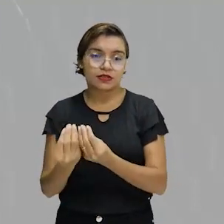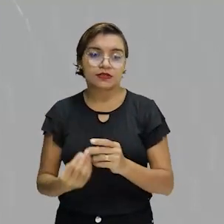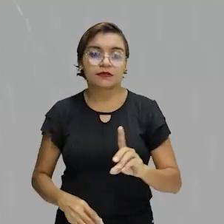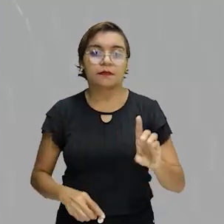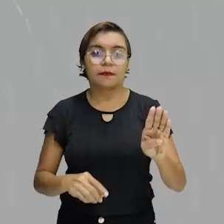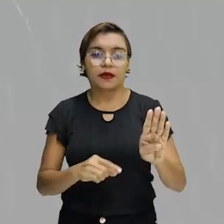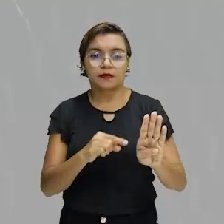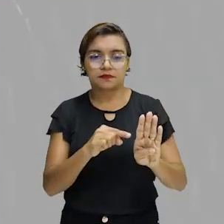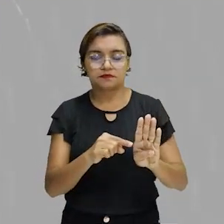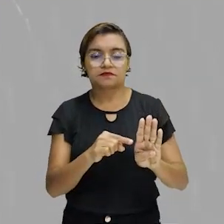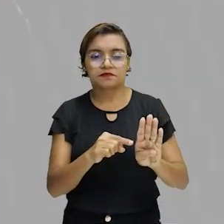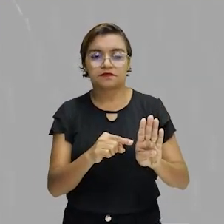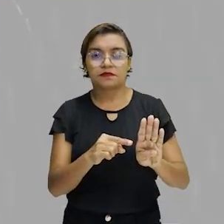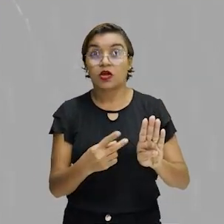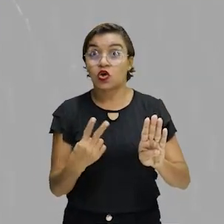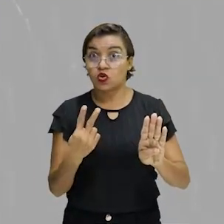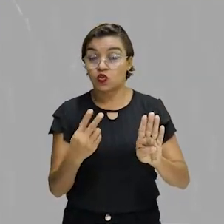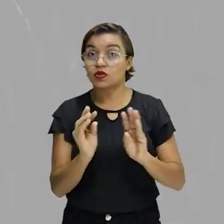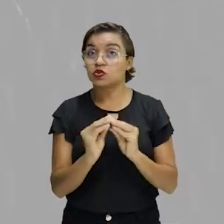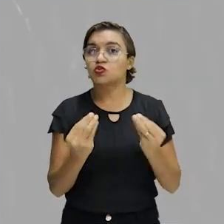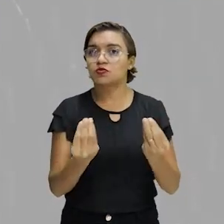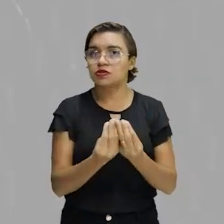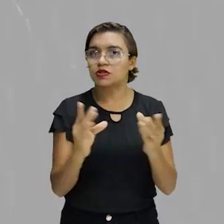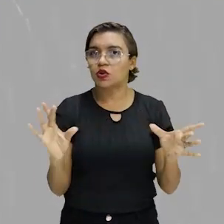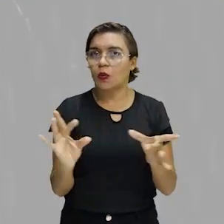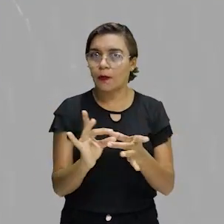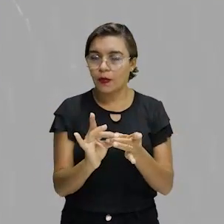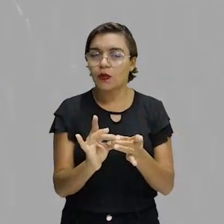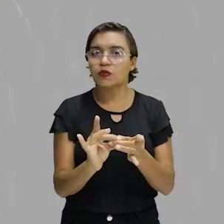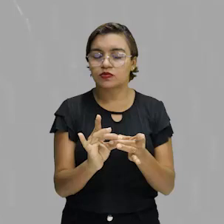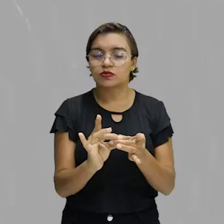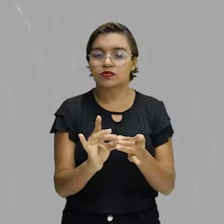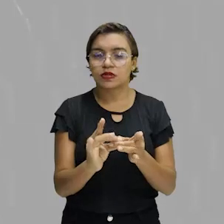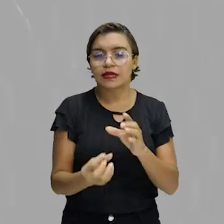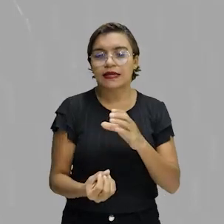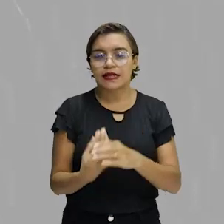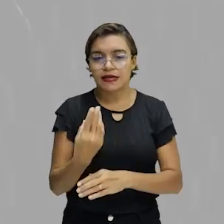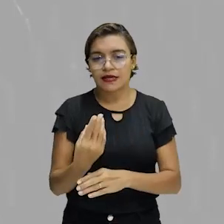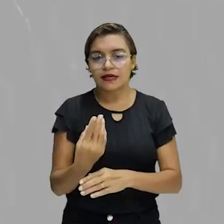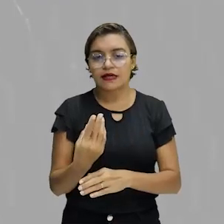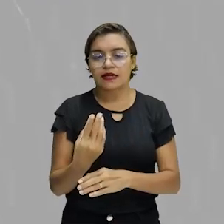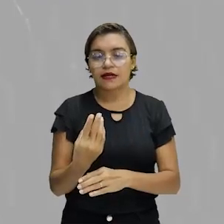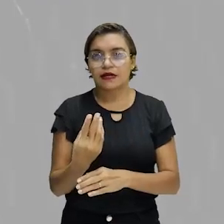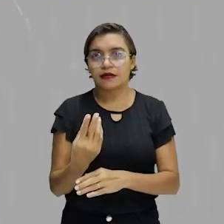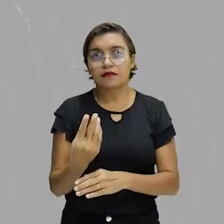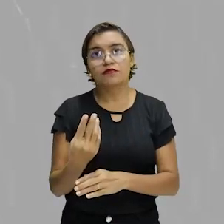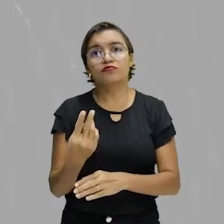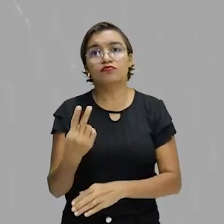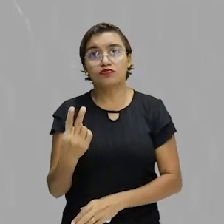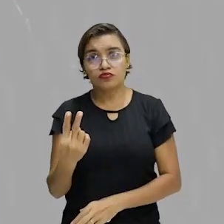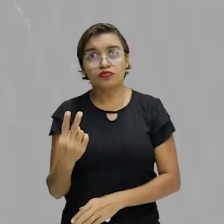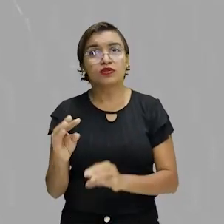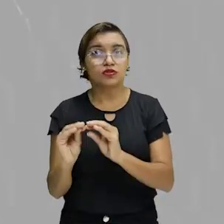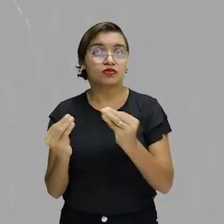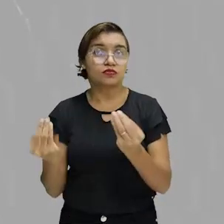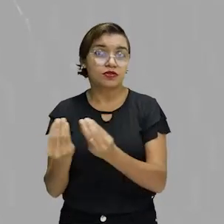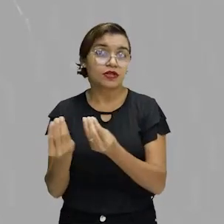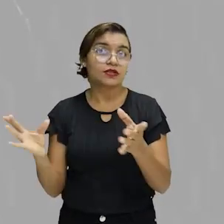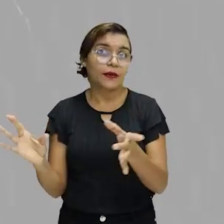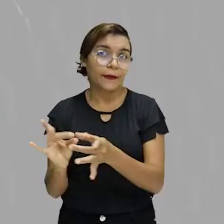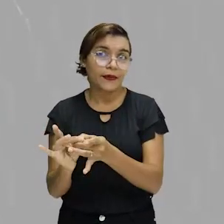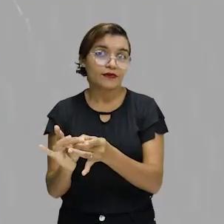B Nós temos duas substâncias compostas Ok e gerando duas substâncias compostas então